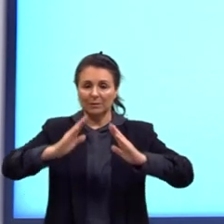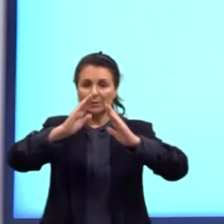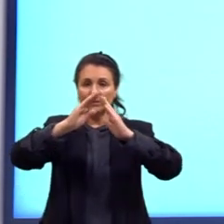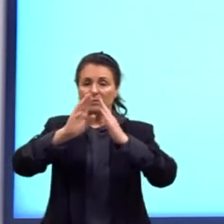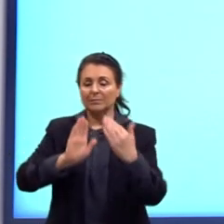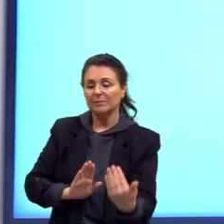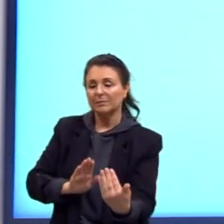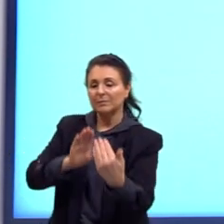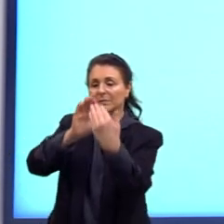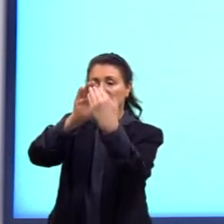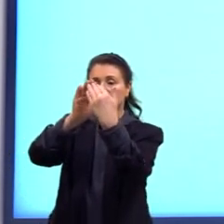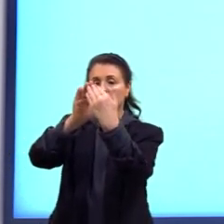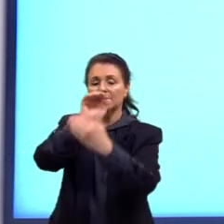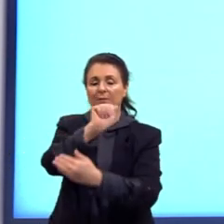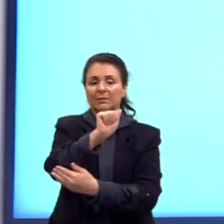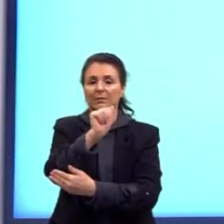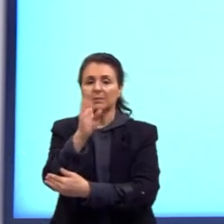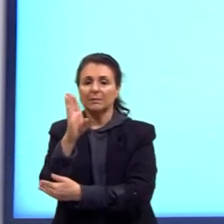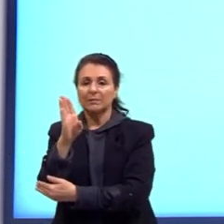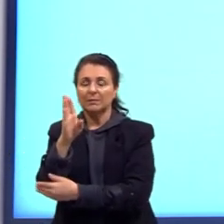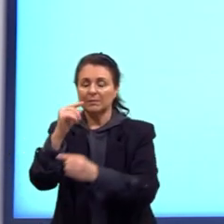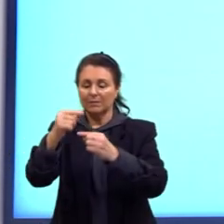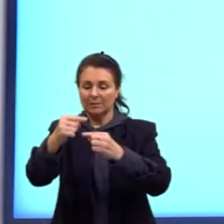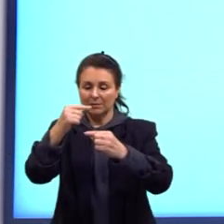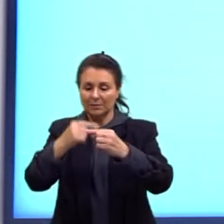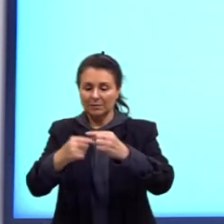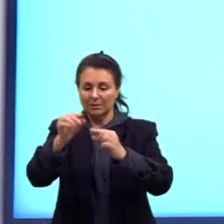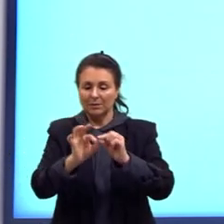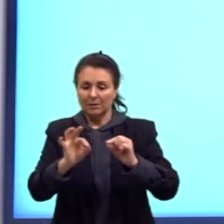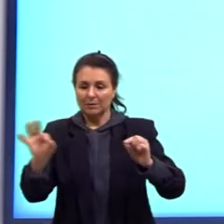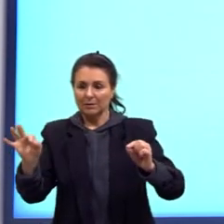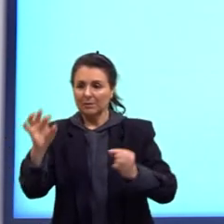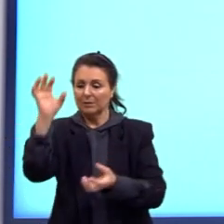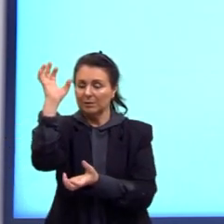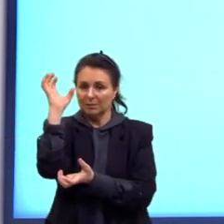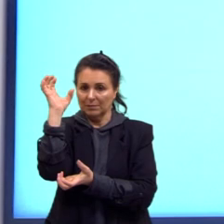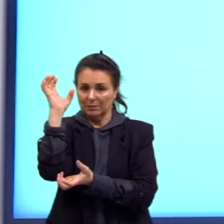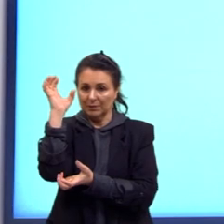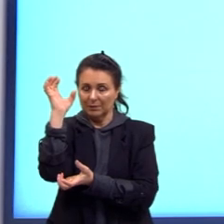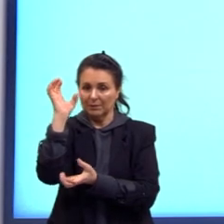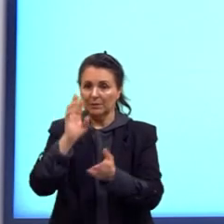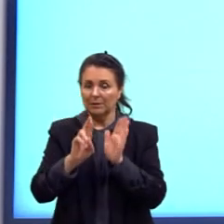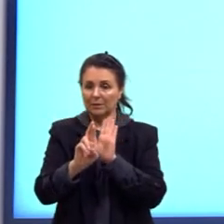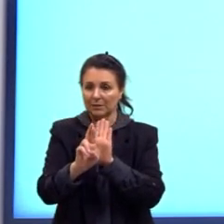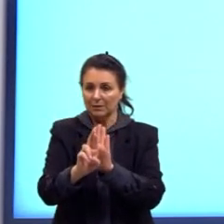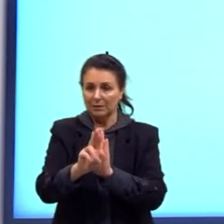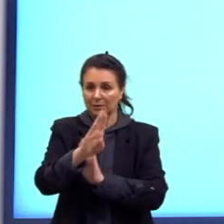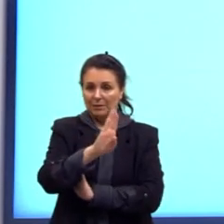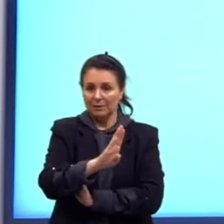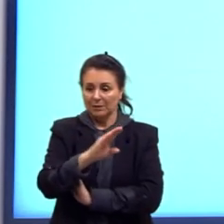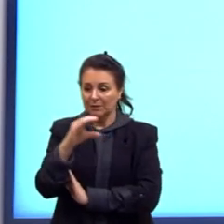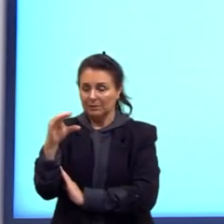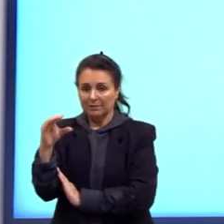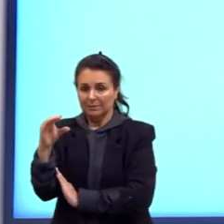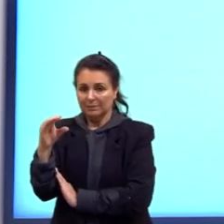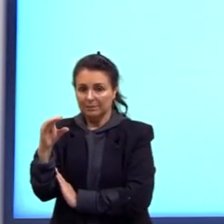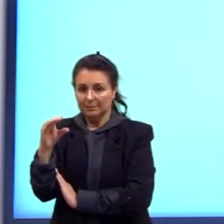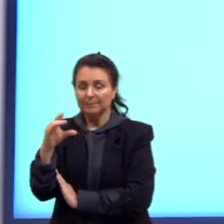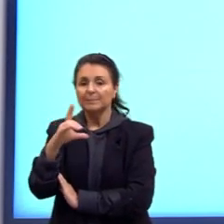A Bê é proporcional ao comprimento da sombra dela representado aqui por b c